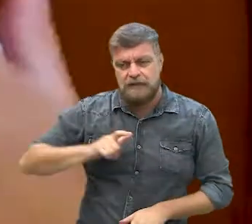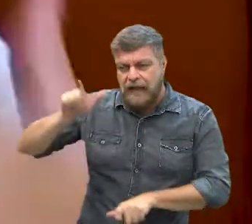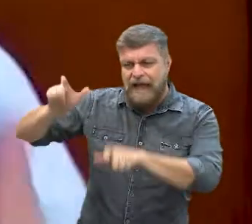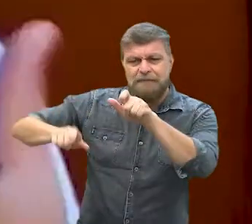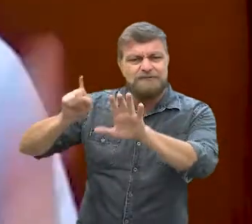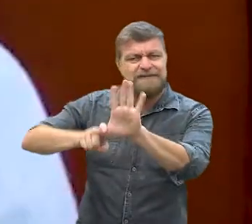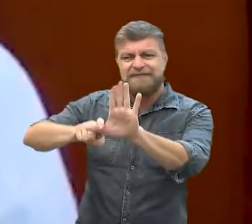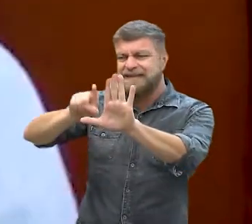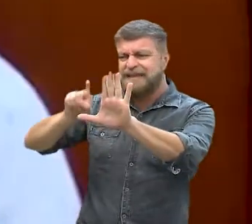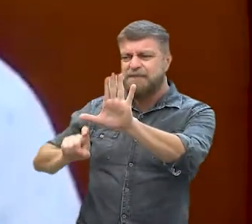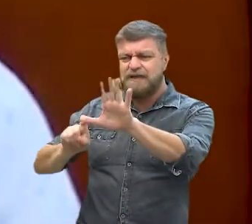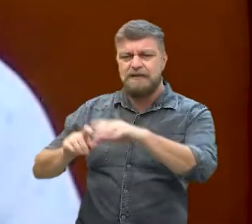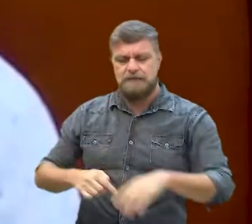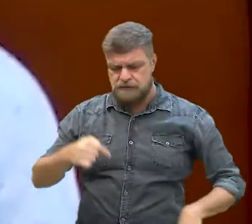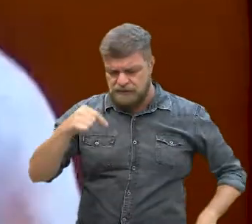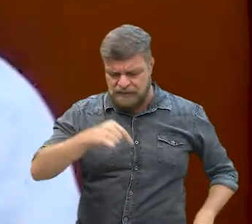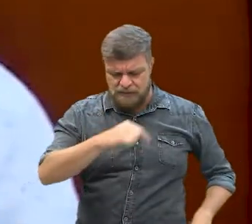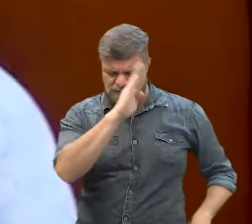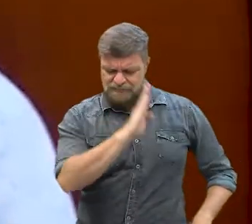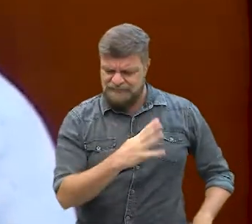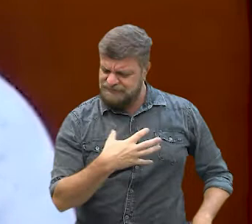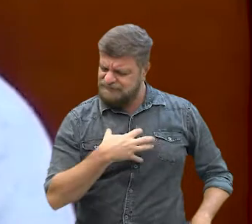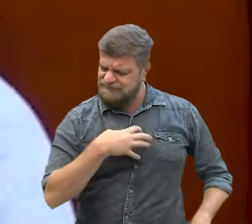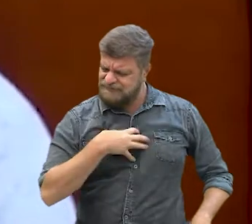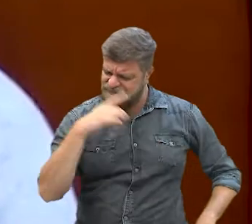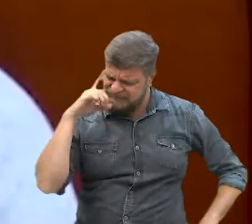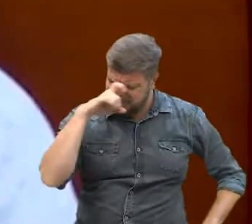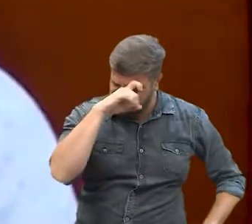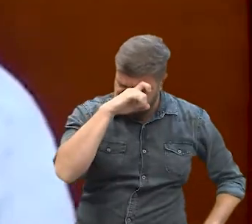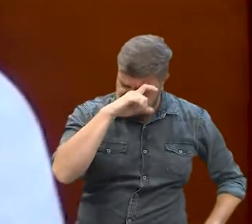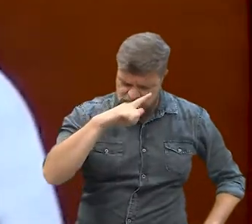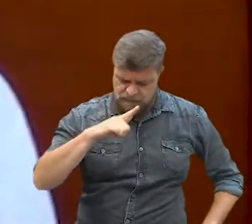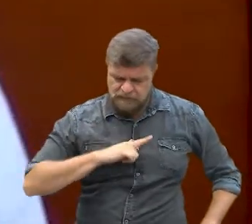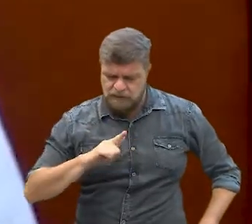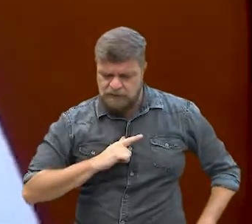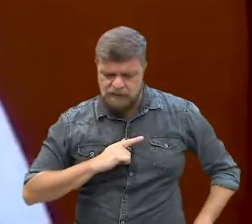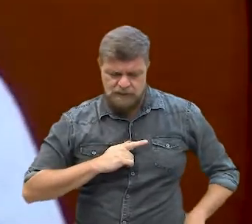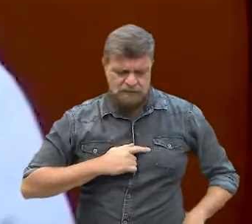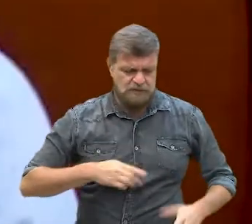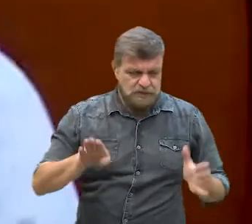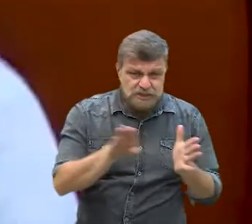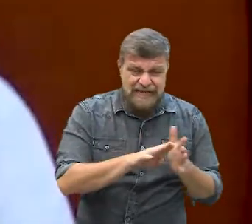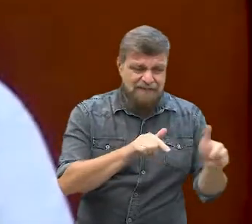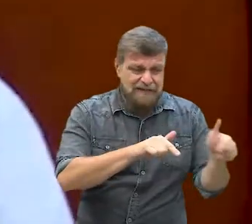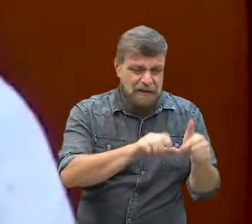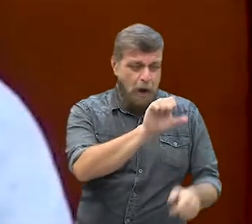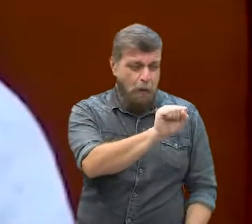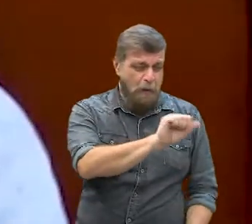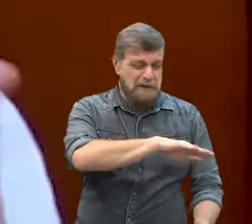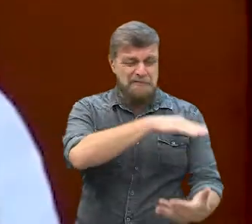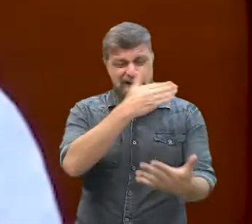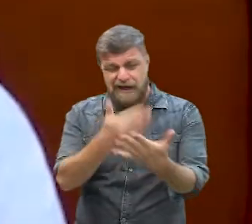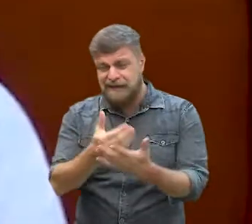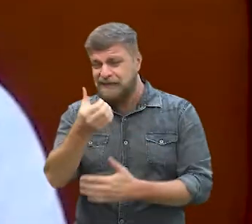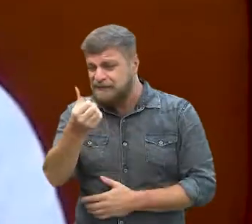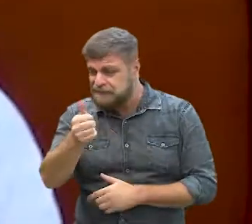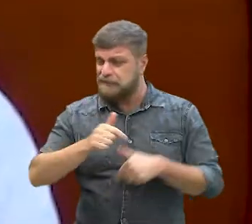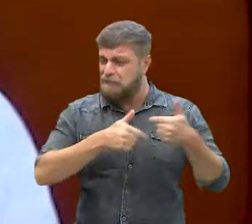muito independente, uma coisa que eu sentia um pouco de dificuldade aqui. Então, eu entrava às 8, saía às 6, tinha uma rotina um